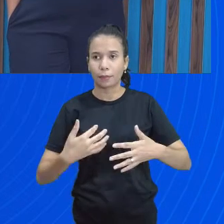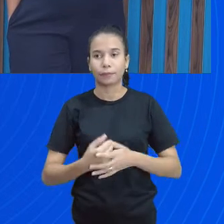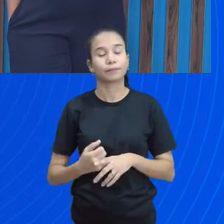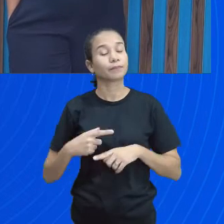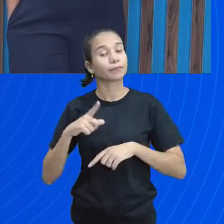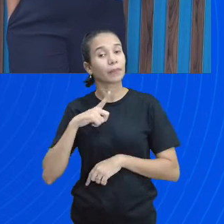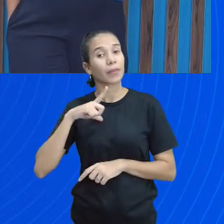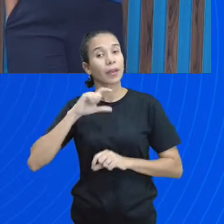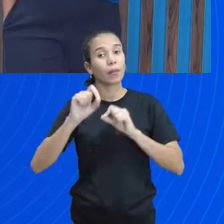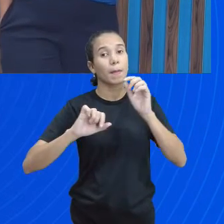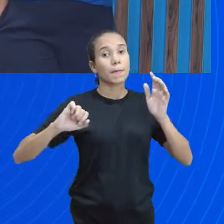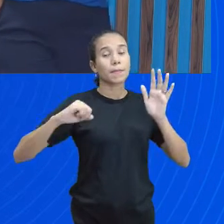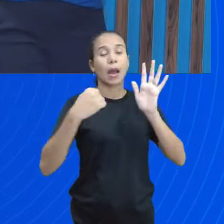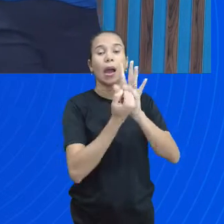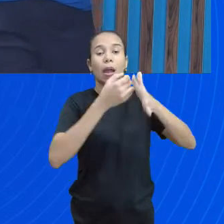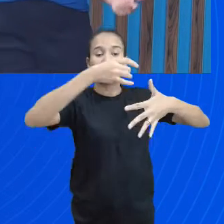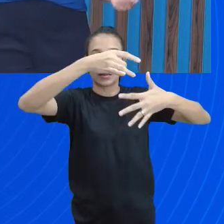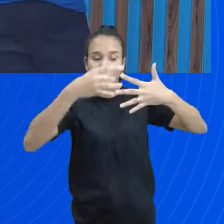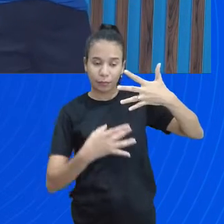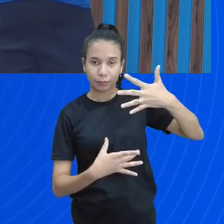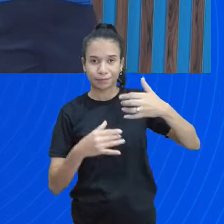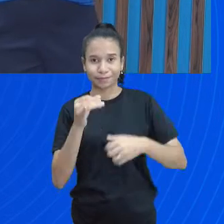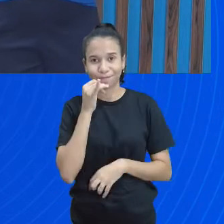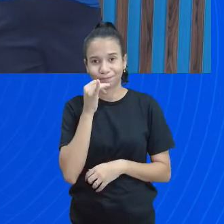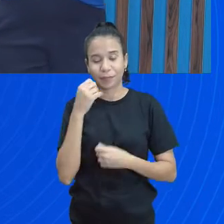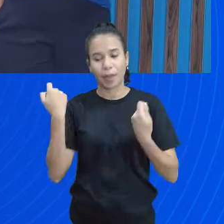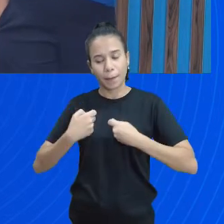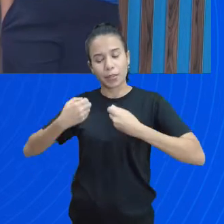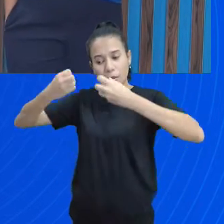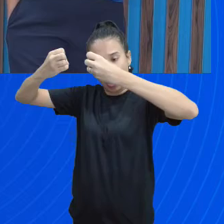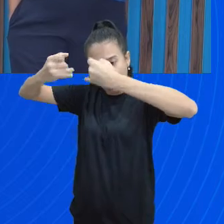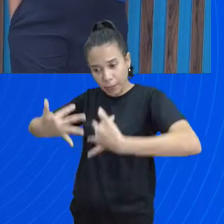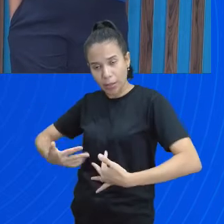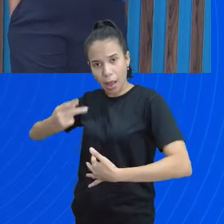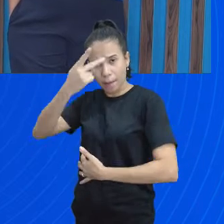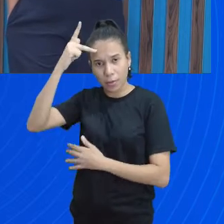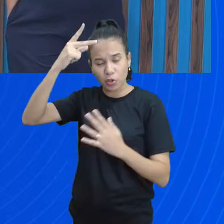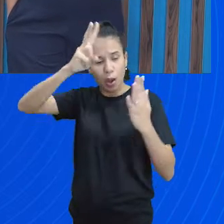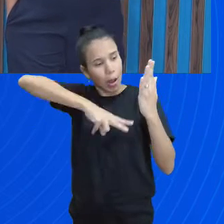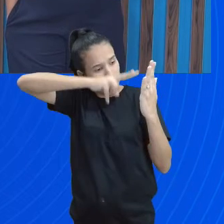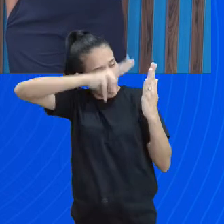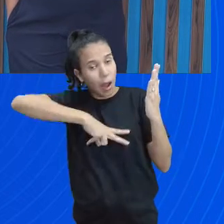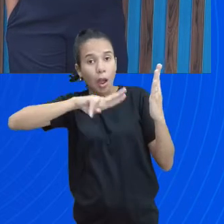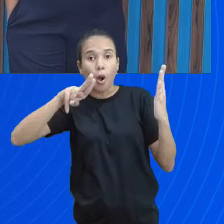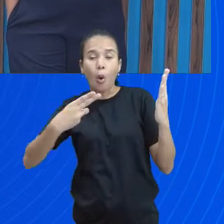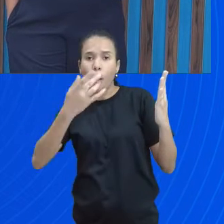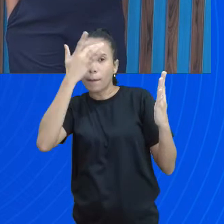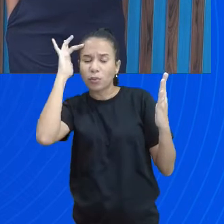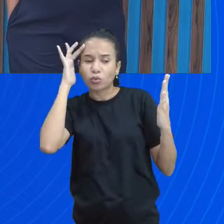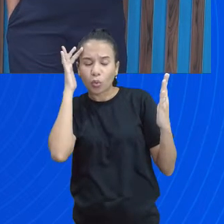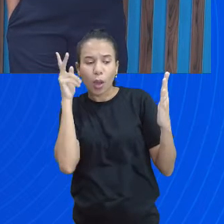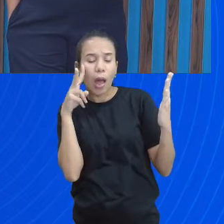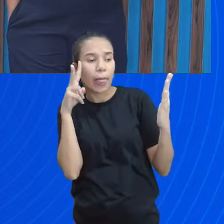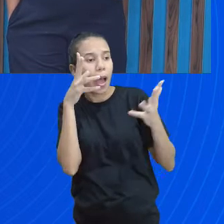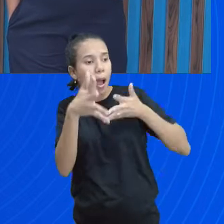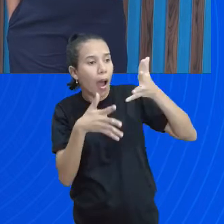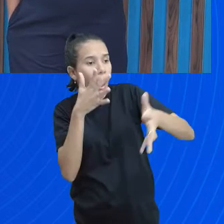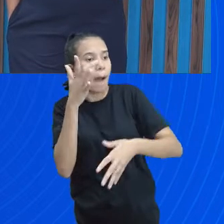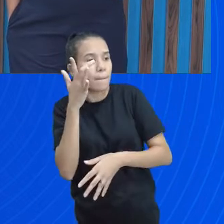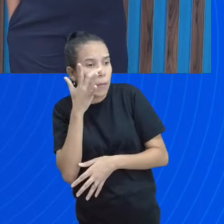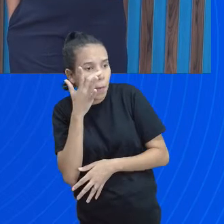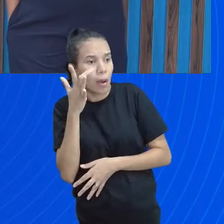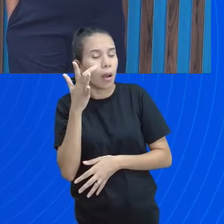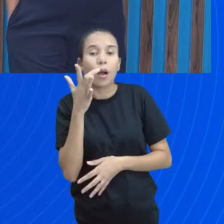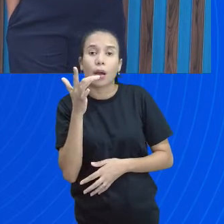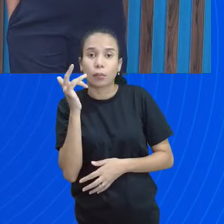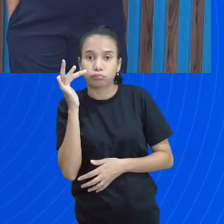Mas com fortes marcas de descrição, claro, porque eu preciso relatar para o meu leitor ou para o meu ouvinte, para o meu